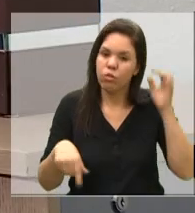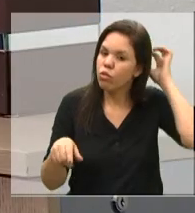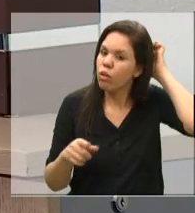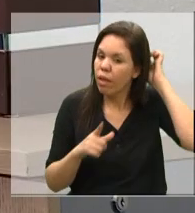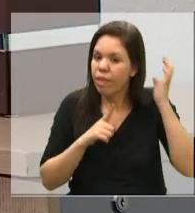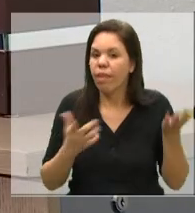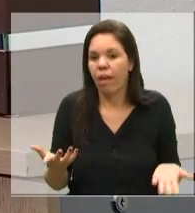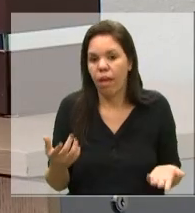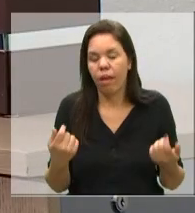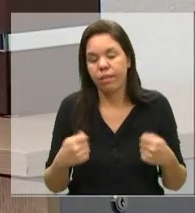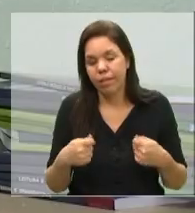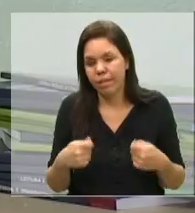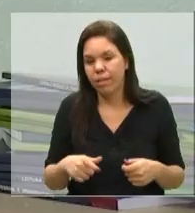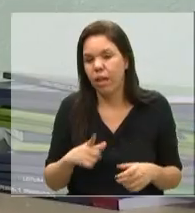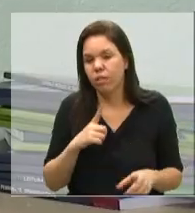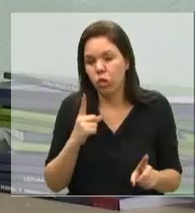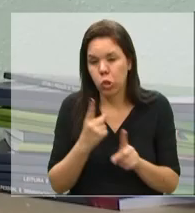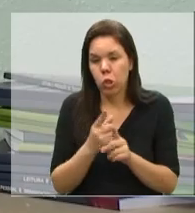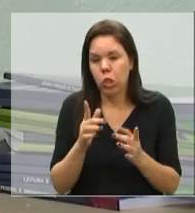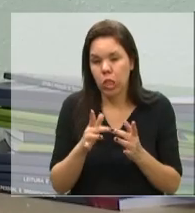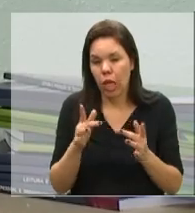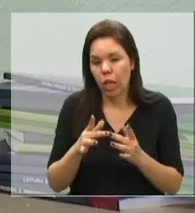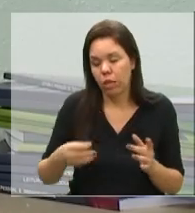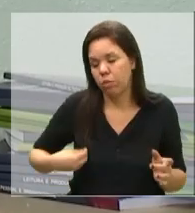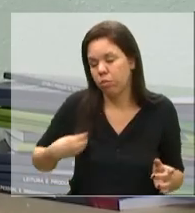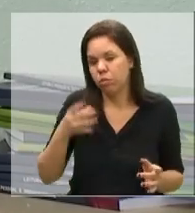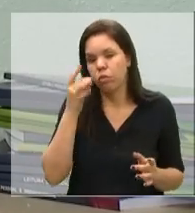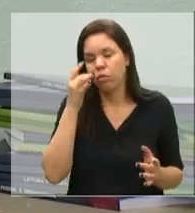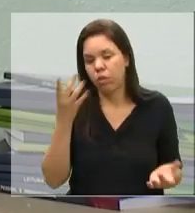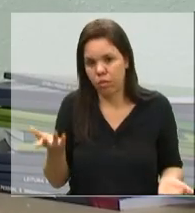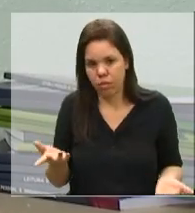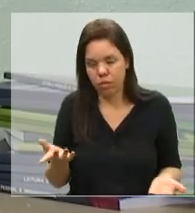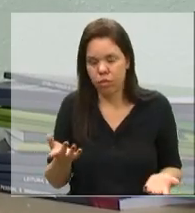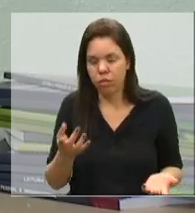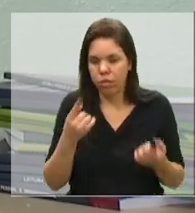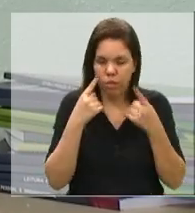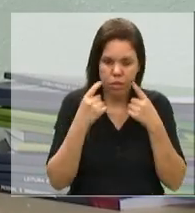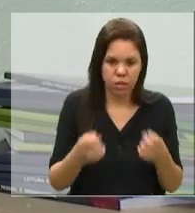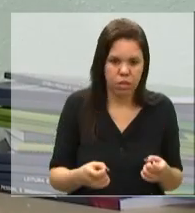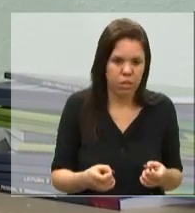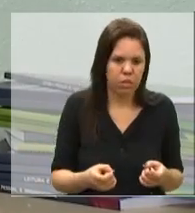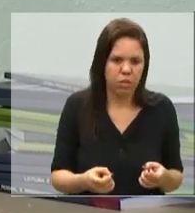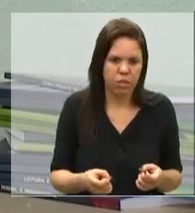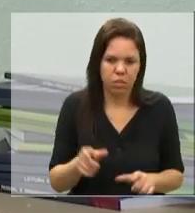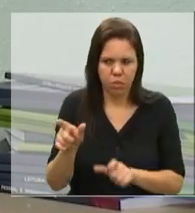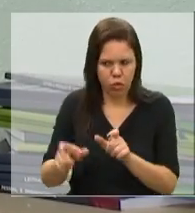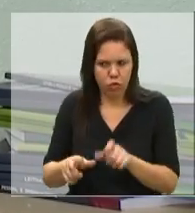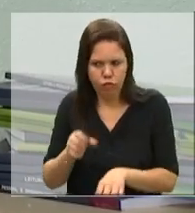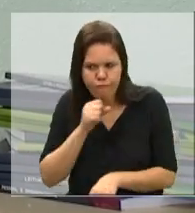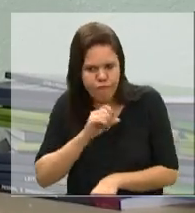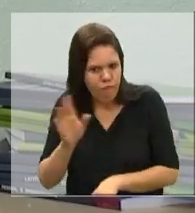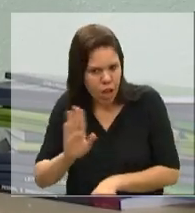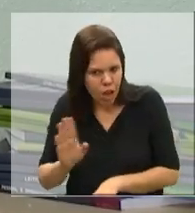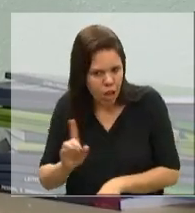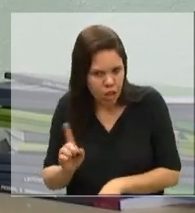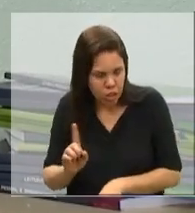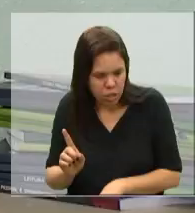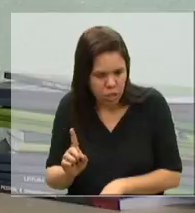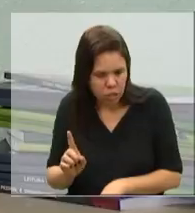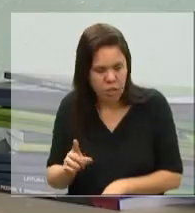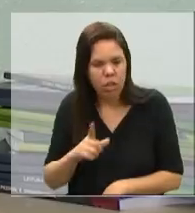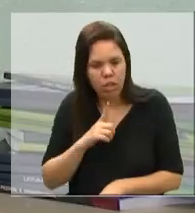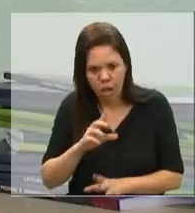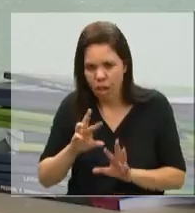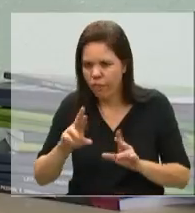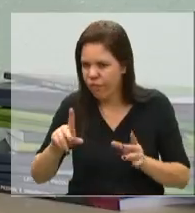ainda têm essas necessidades. E o mais interessante de tudo isso é assim, não são pessoas mais velhas só, não. Tem mais velhos?